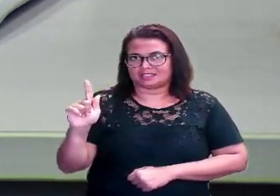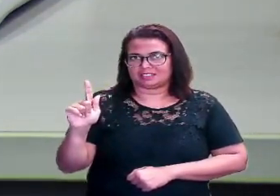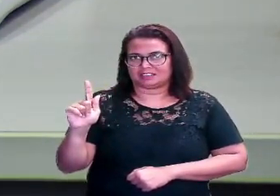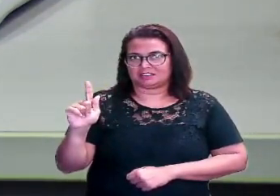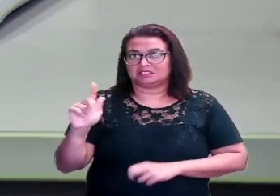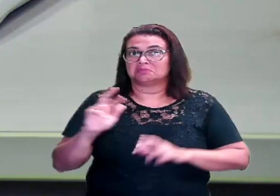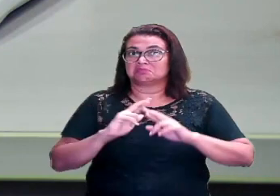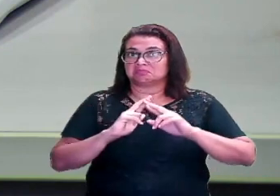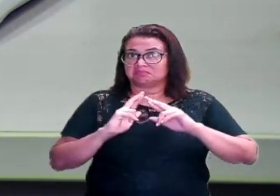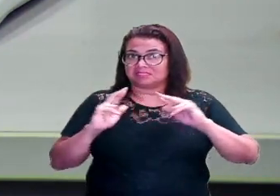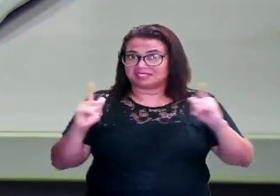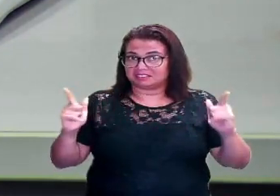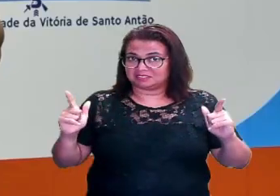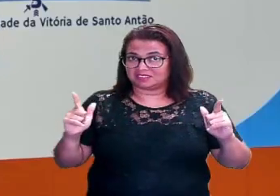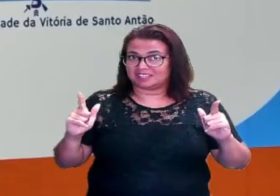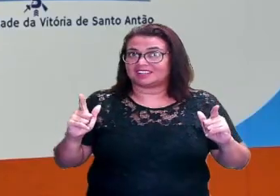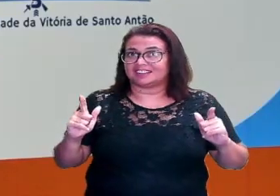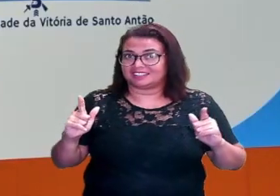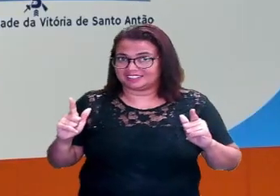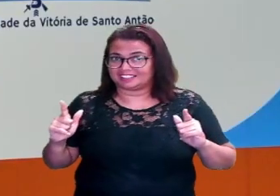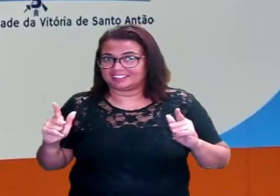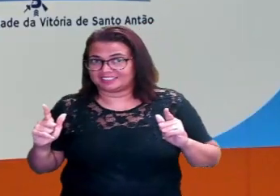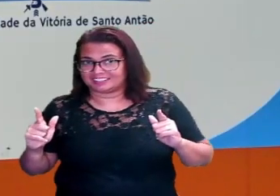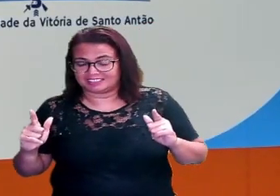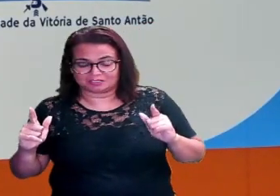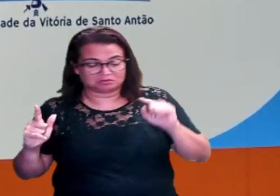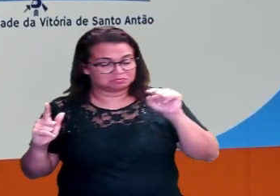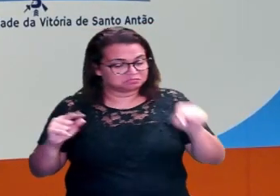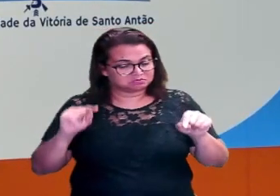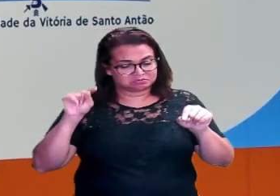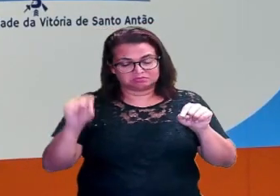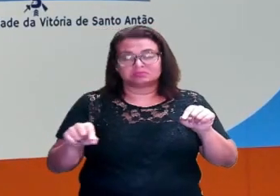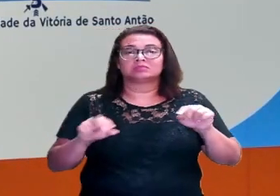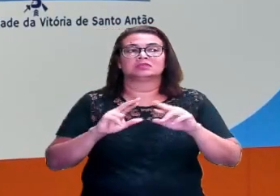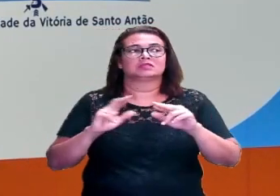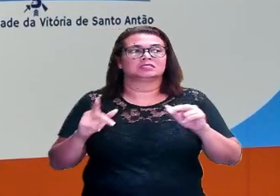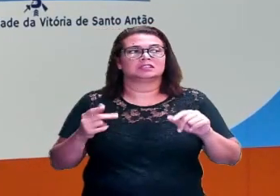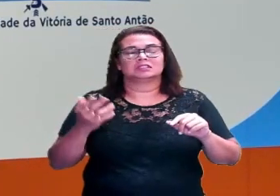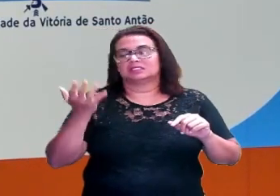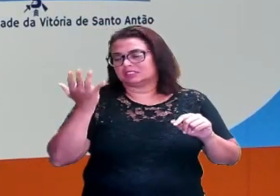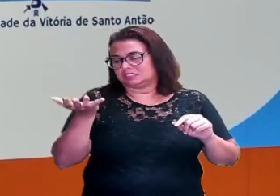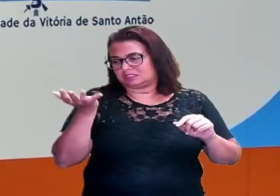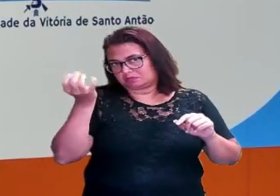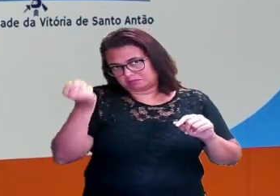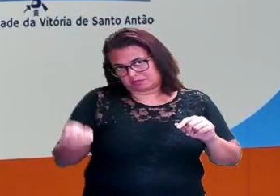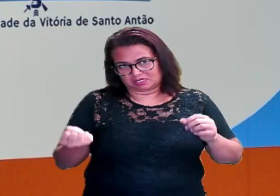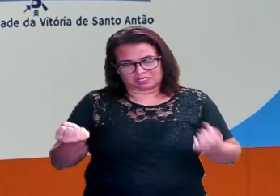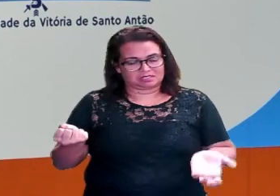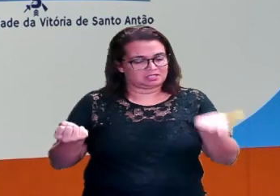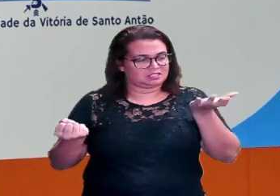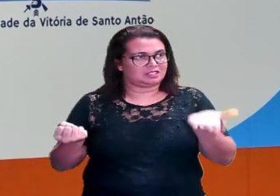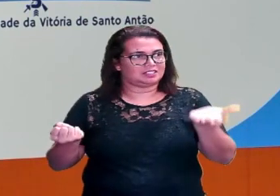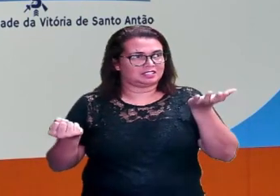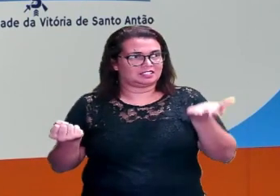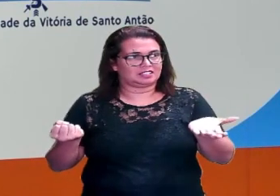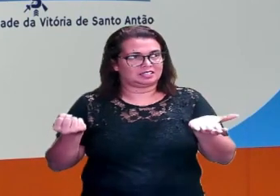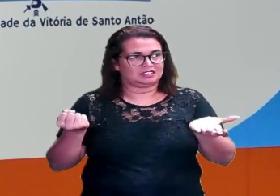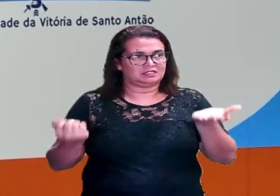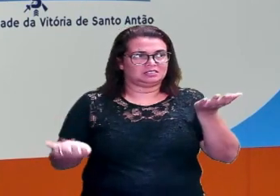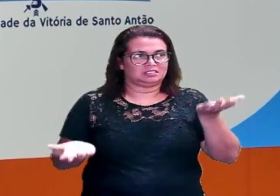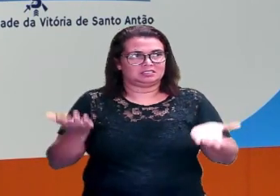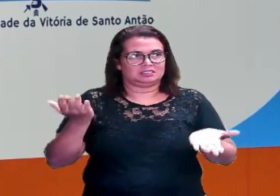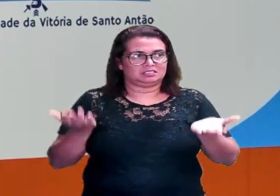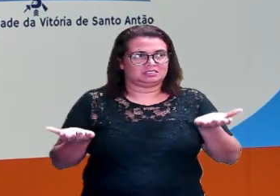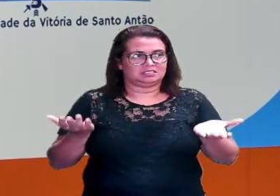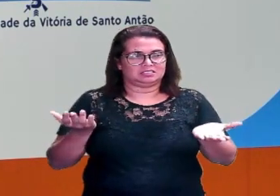a diferença de um objeto para o outro. Então, esse é mais pesado e esse é mais leve. Na previsão,